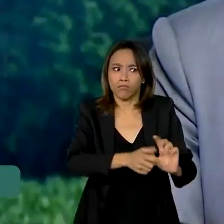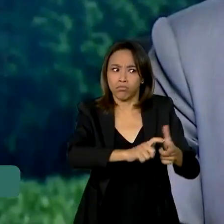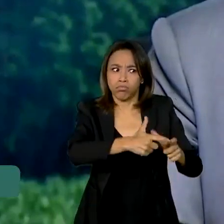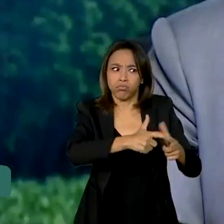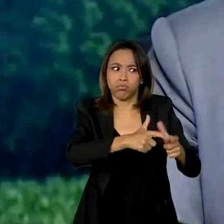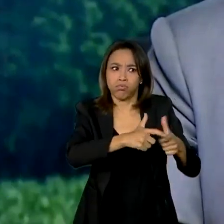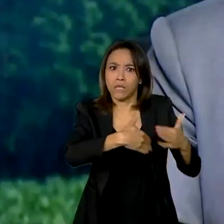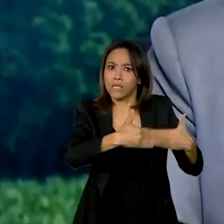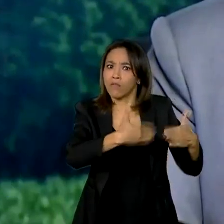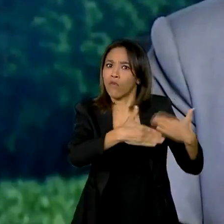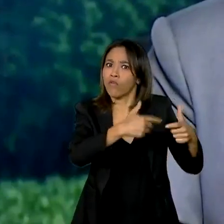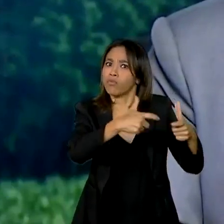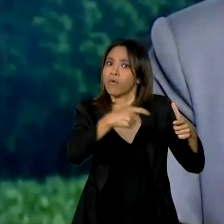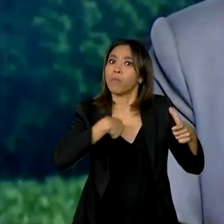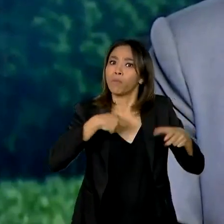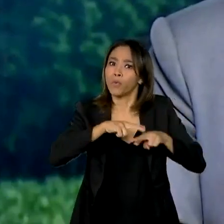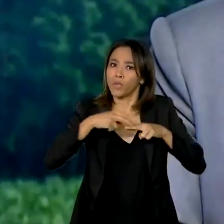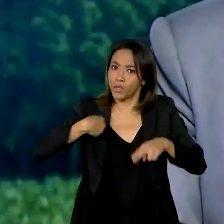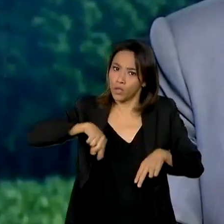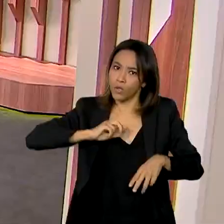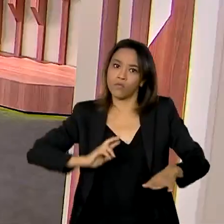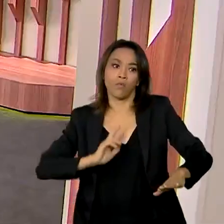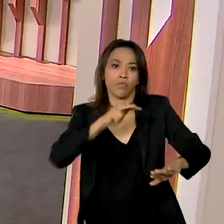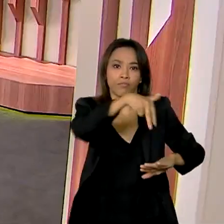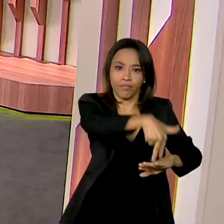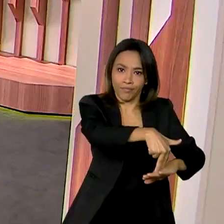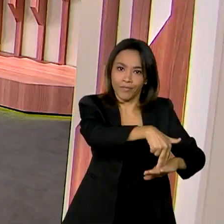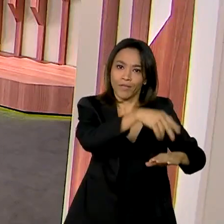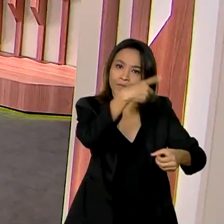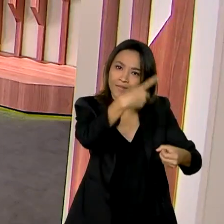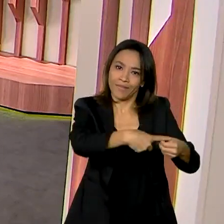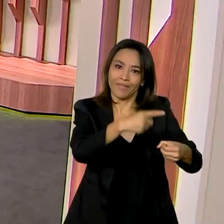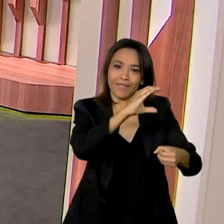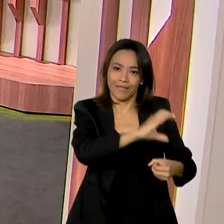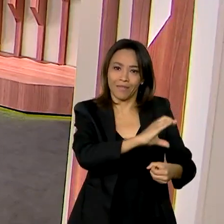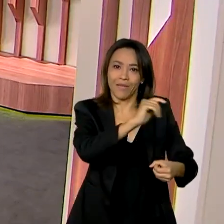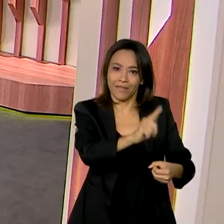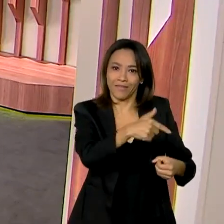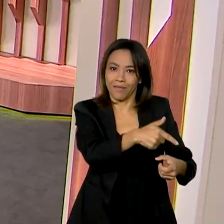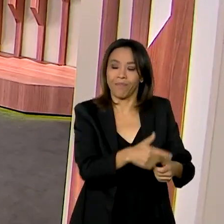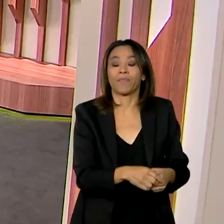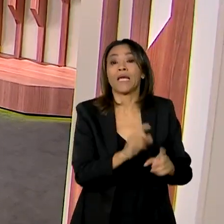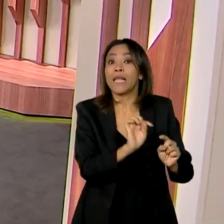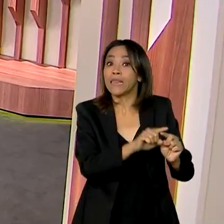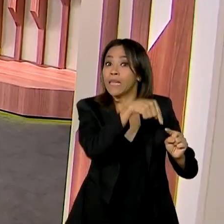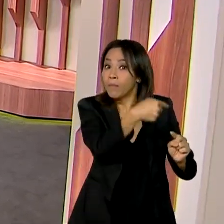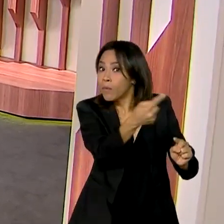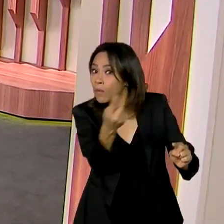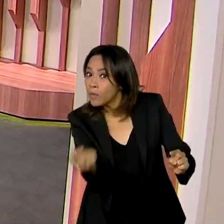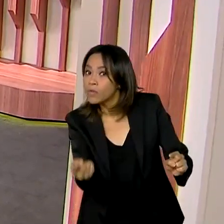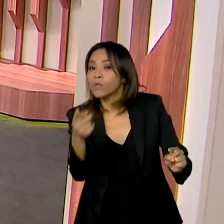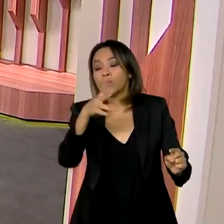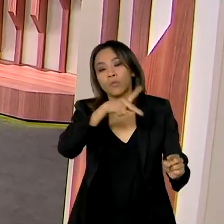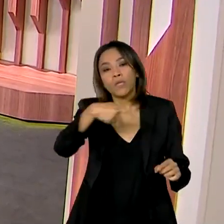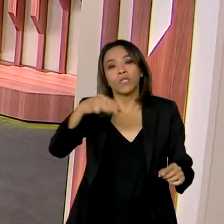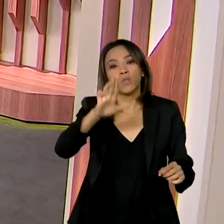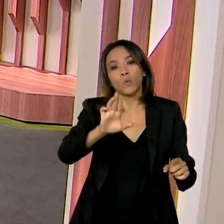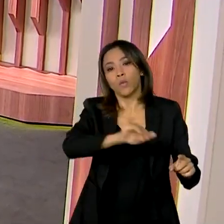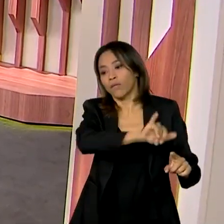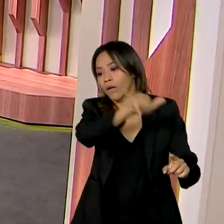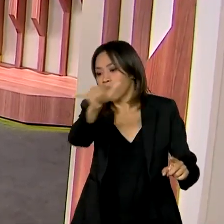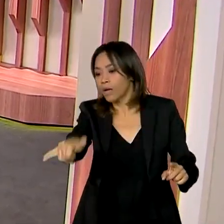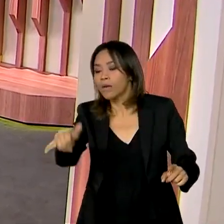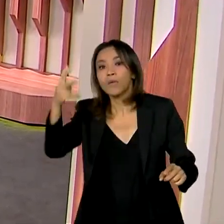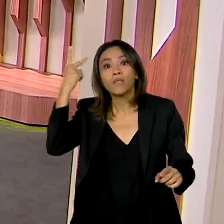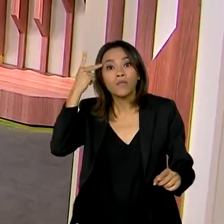gente ir para o Mato Grosso, fazer esse ato. Depois de Campo Grande, o presidente Lula vai para São Paulo, capital,